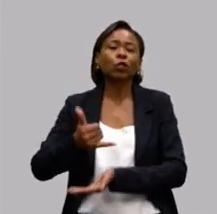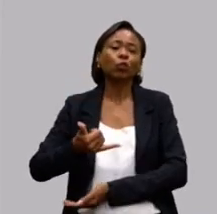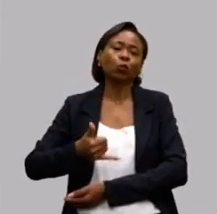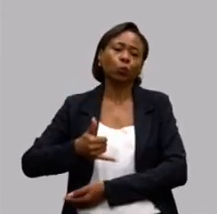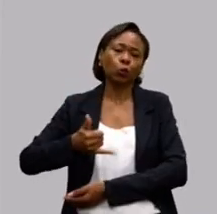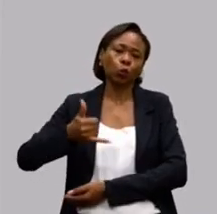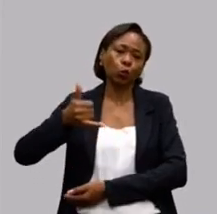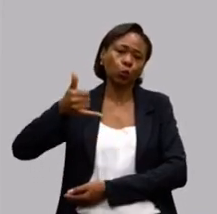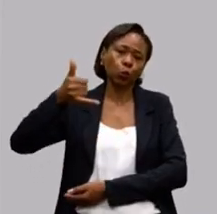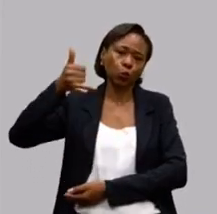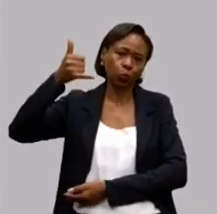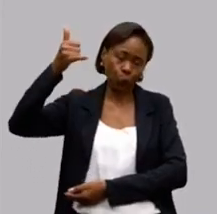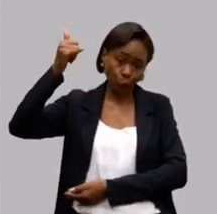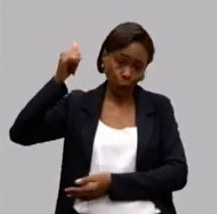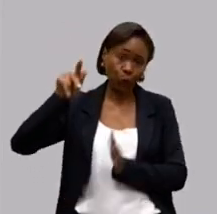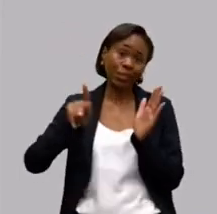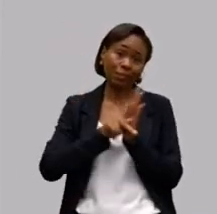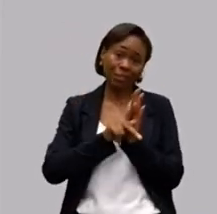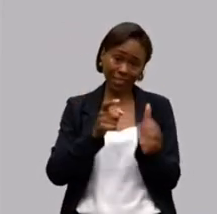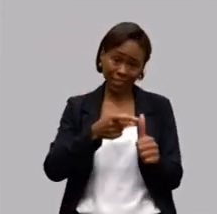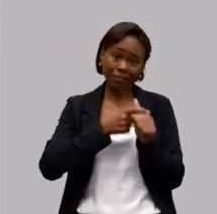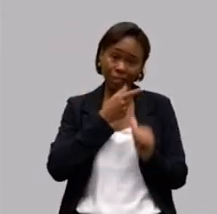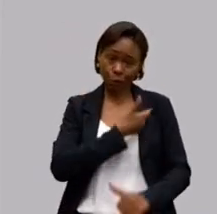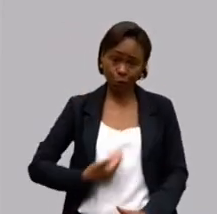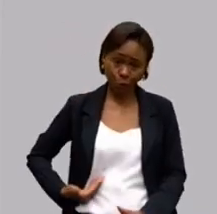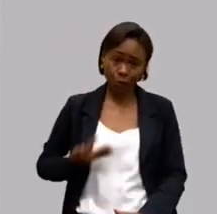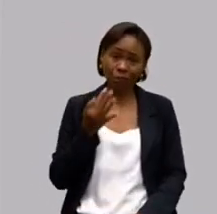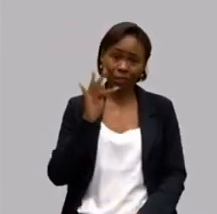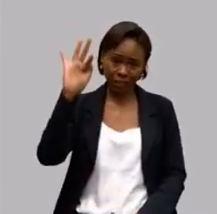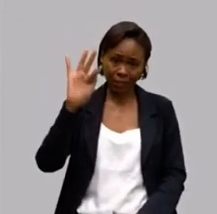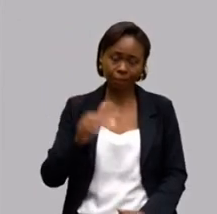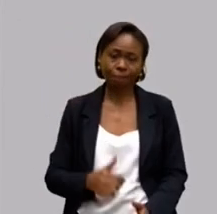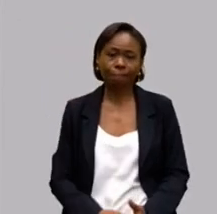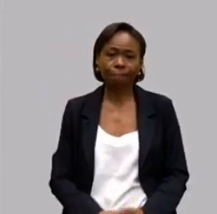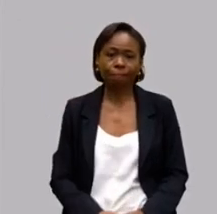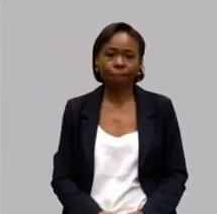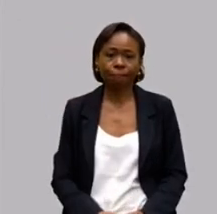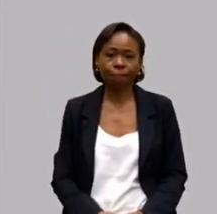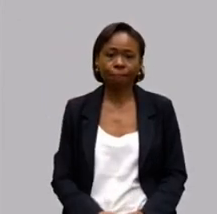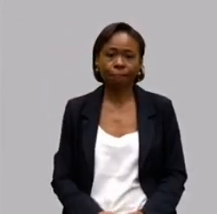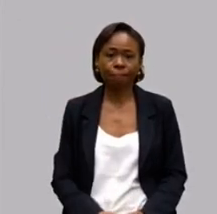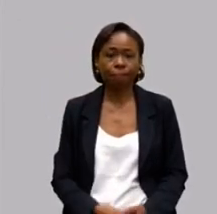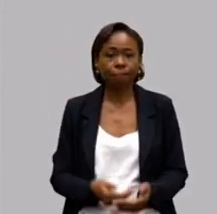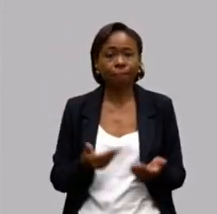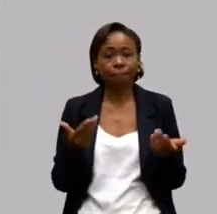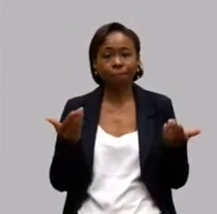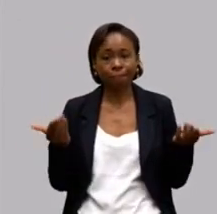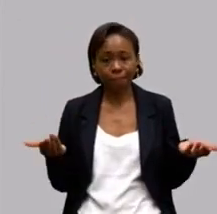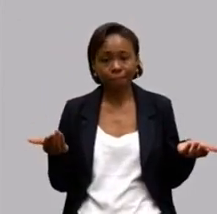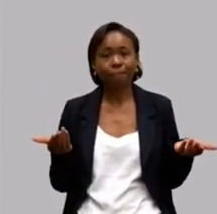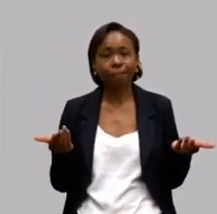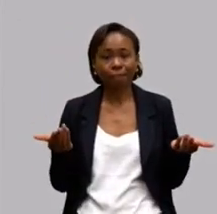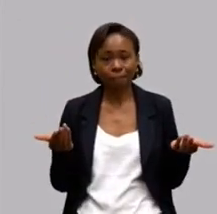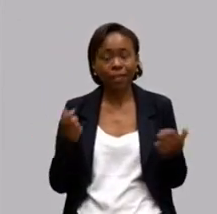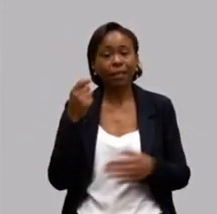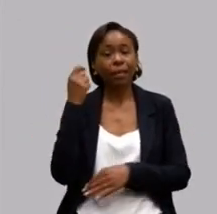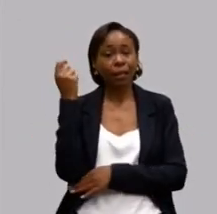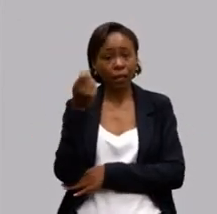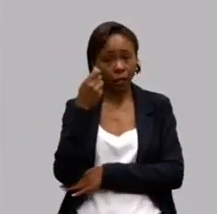da dívida pública federal. Esta é a contribuição dos